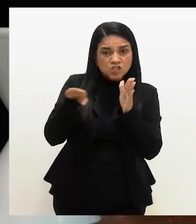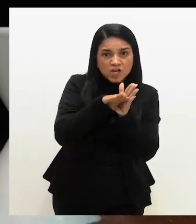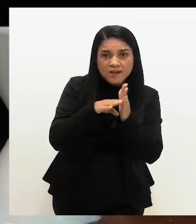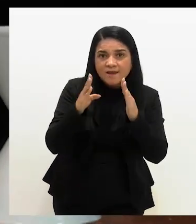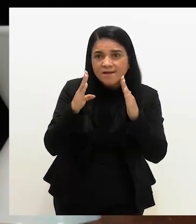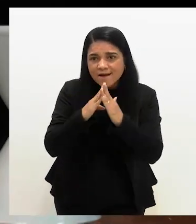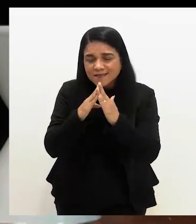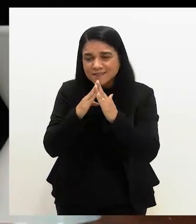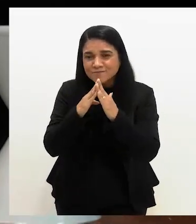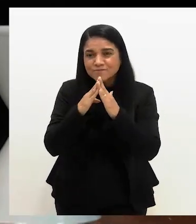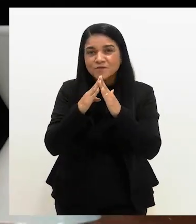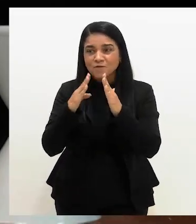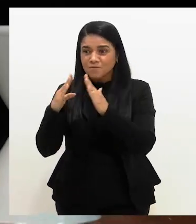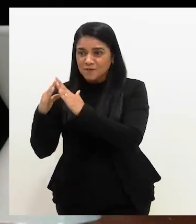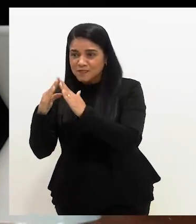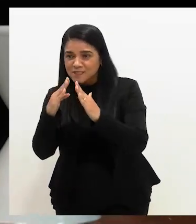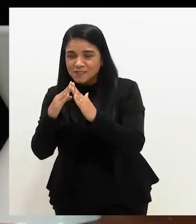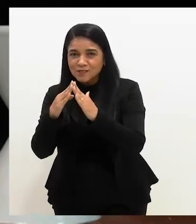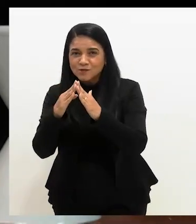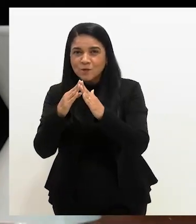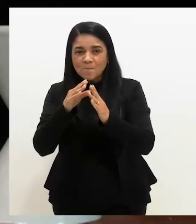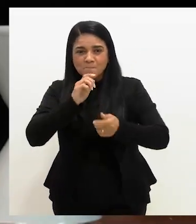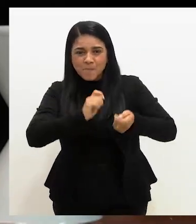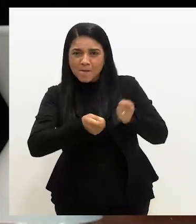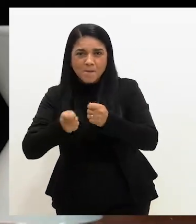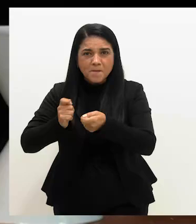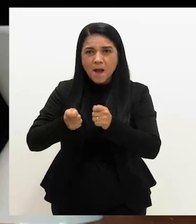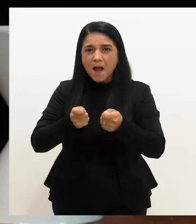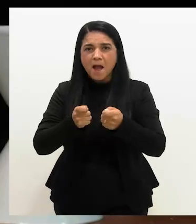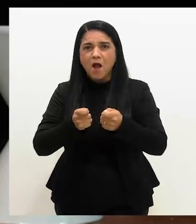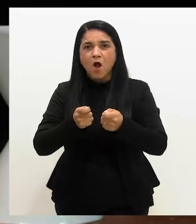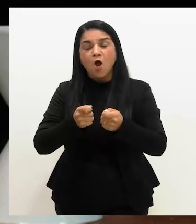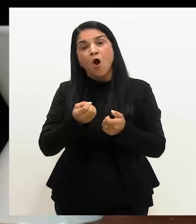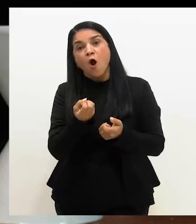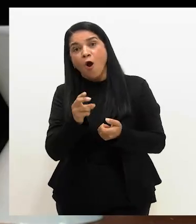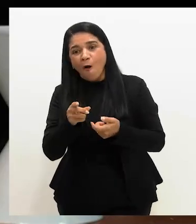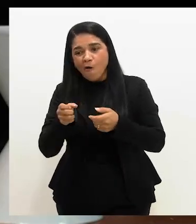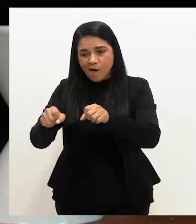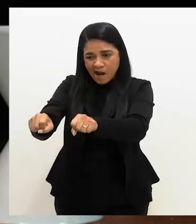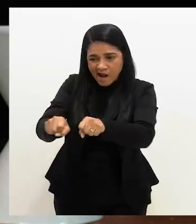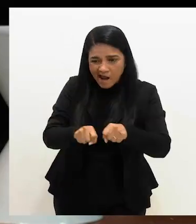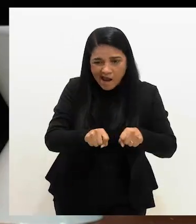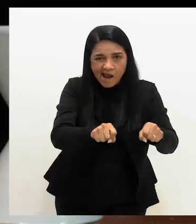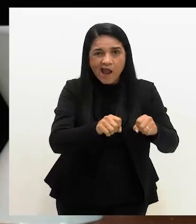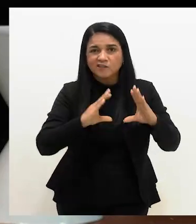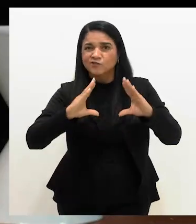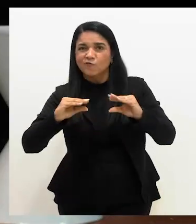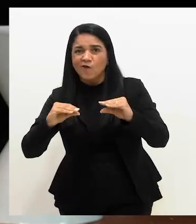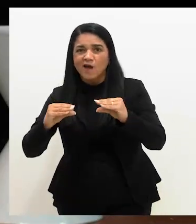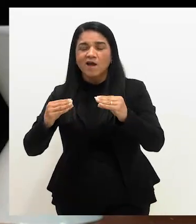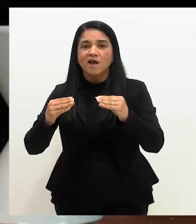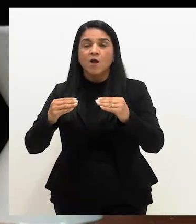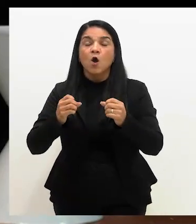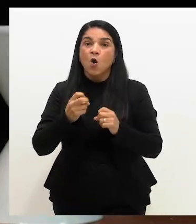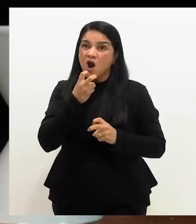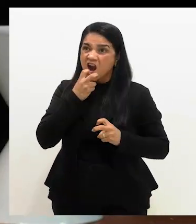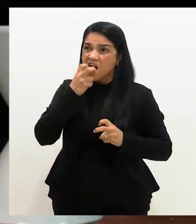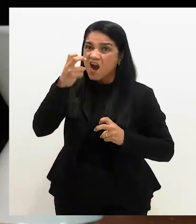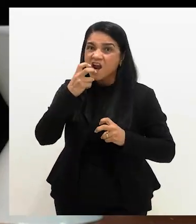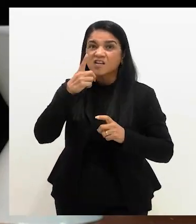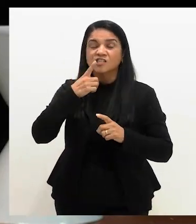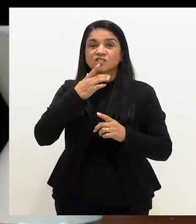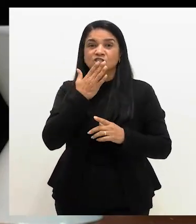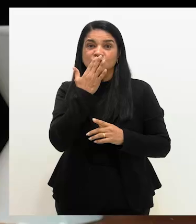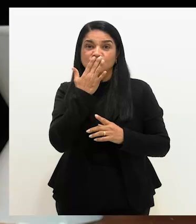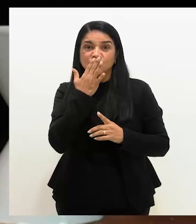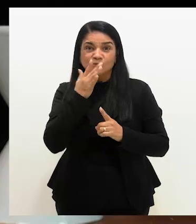vizinho resolve arrastar os móveis ou tirar um solo na bateria às 10 da noite, ou torcer pelo time gritando pela janela.